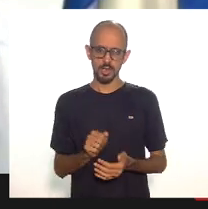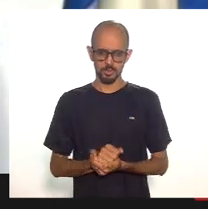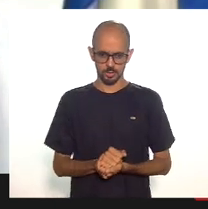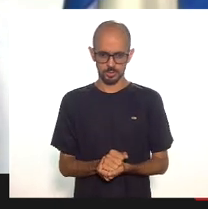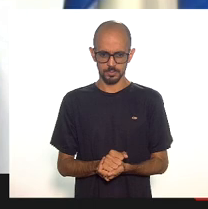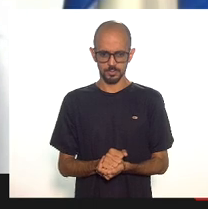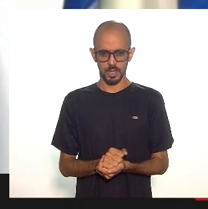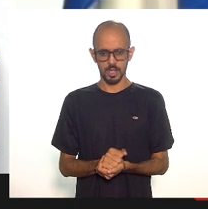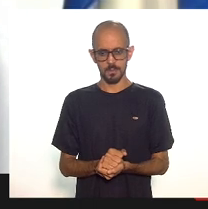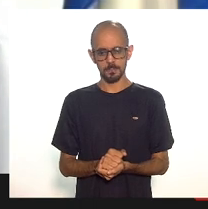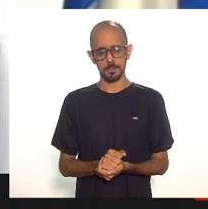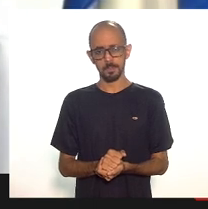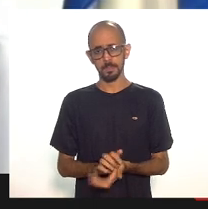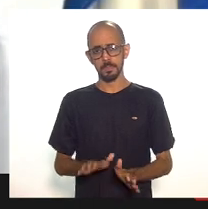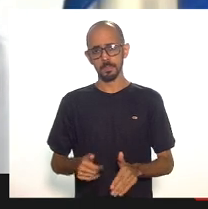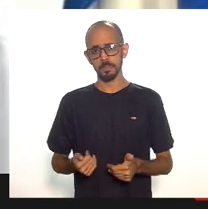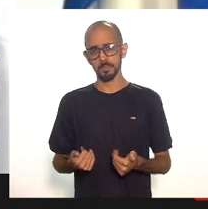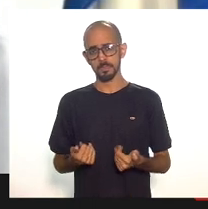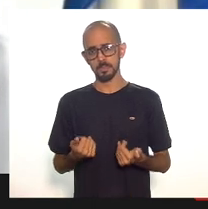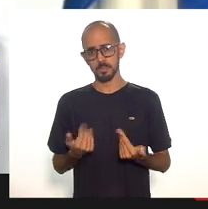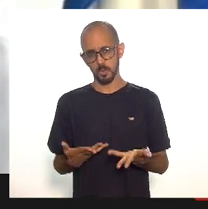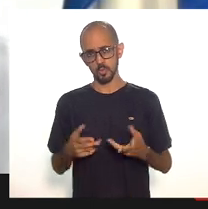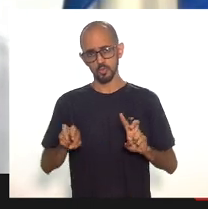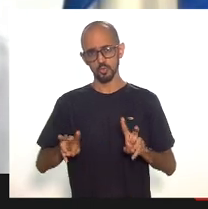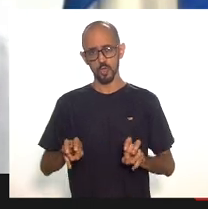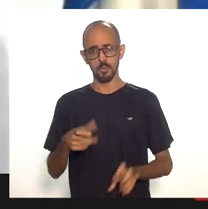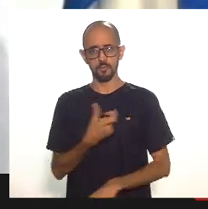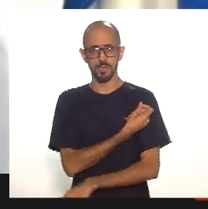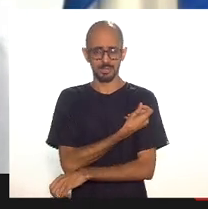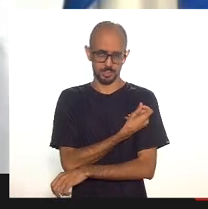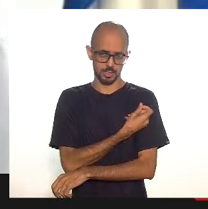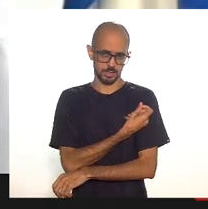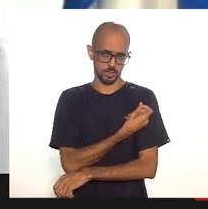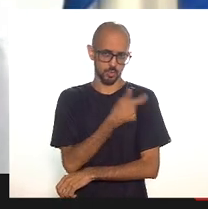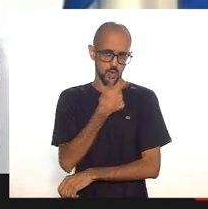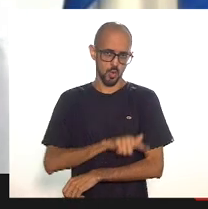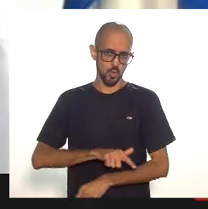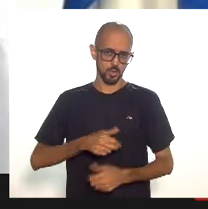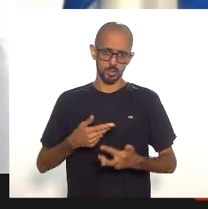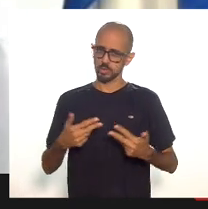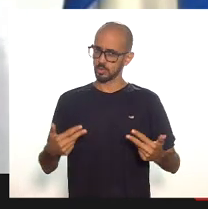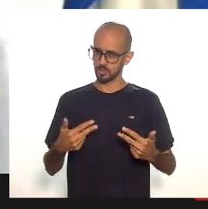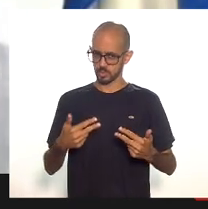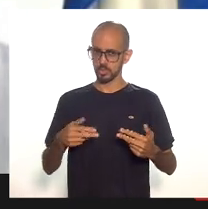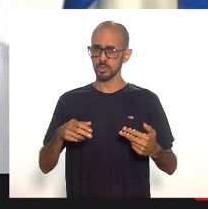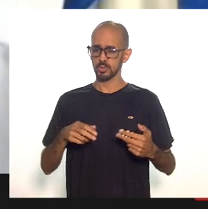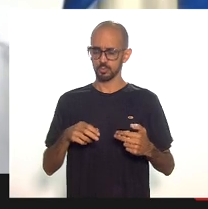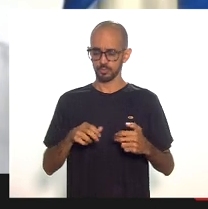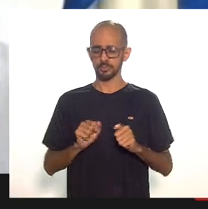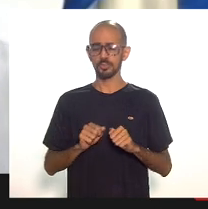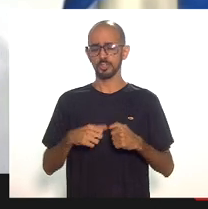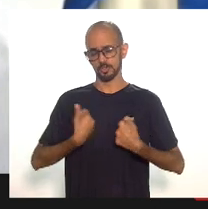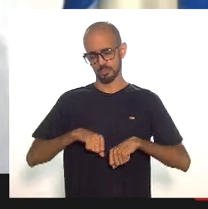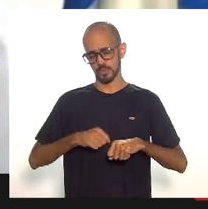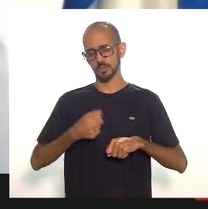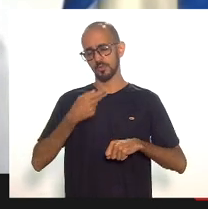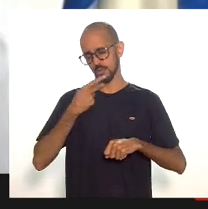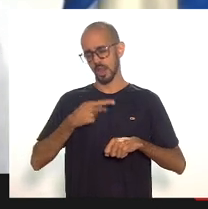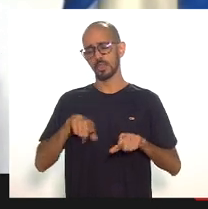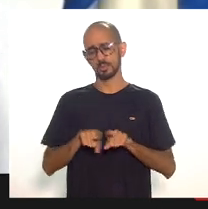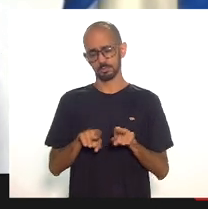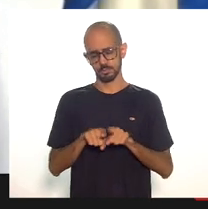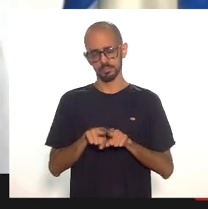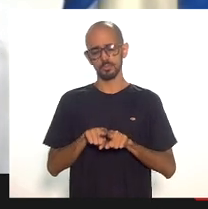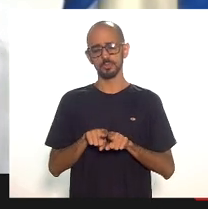Filho. Relativo à vacinação, é outro ponto que a gente deve colocar aqui.